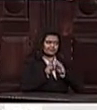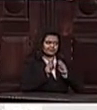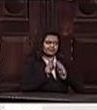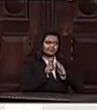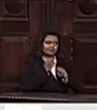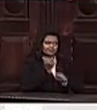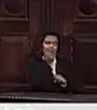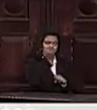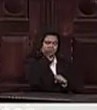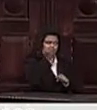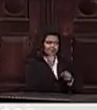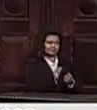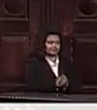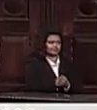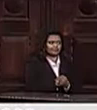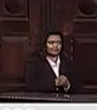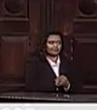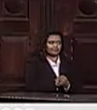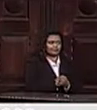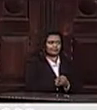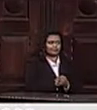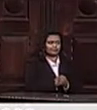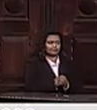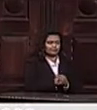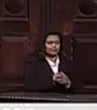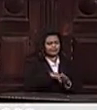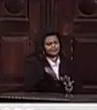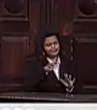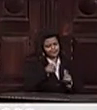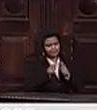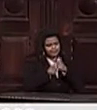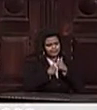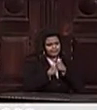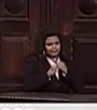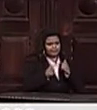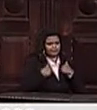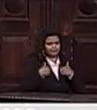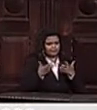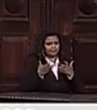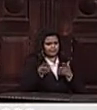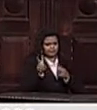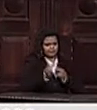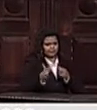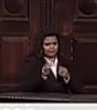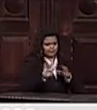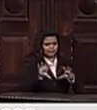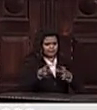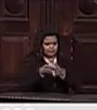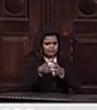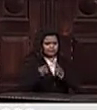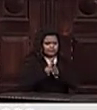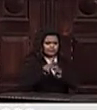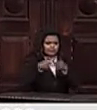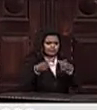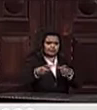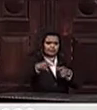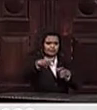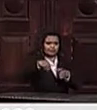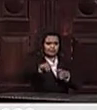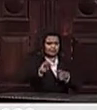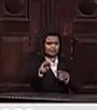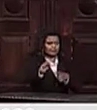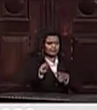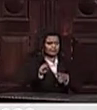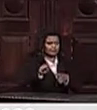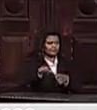dia de hoje, mas não poderia deixar de saudar aqui a delegação dos vereadores de Mesquita presentes aqui à nossa casa